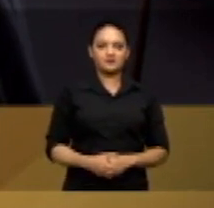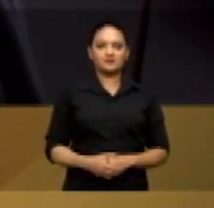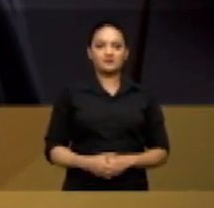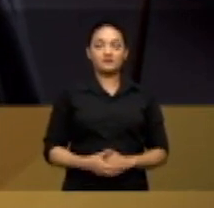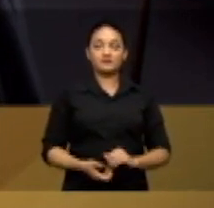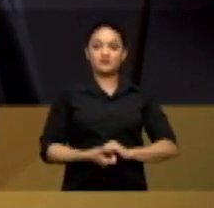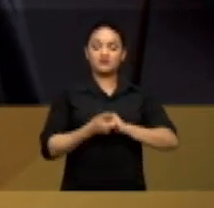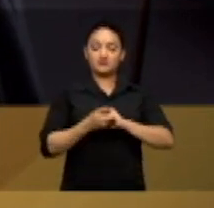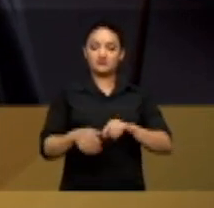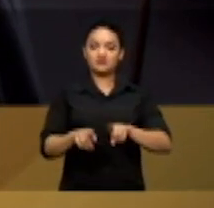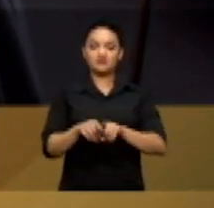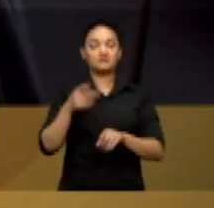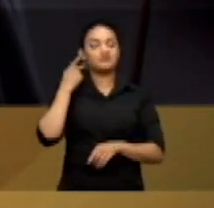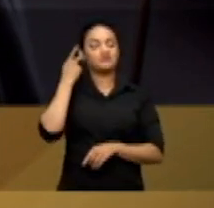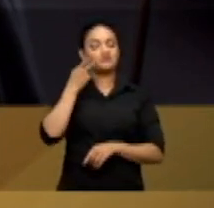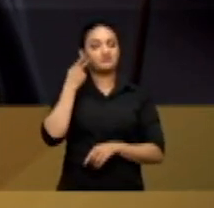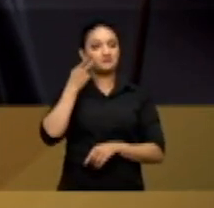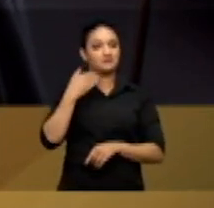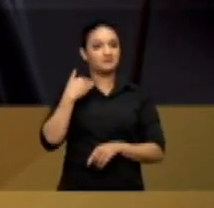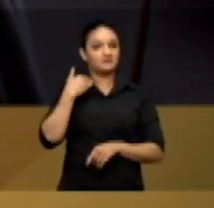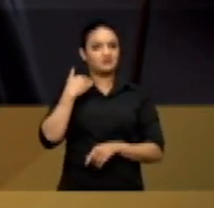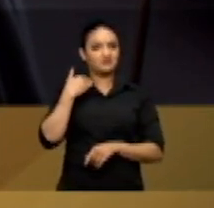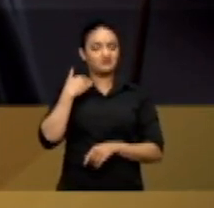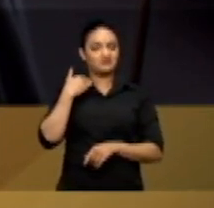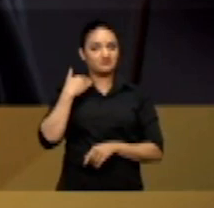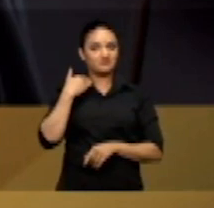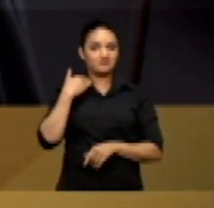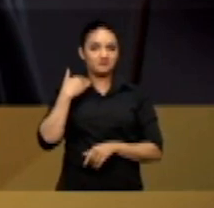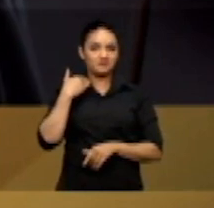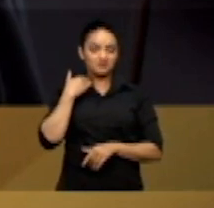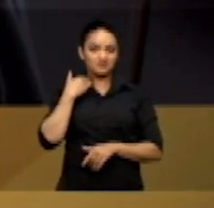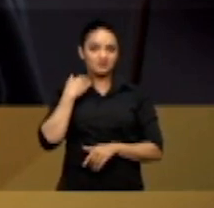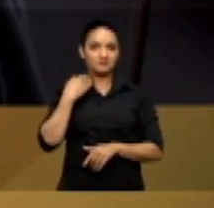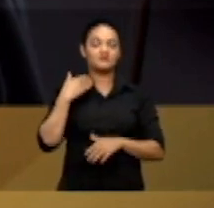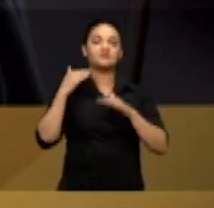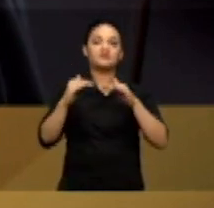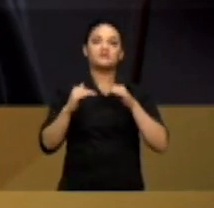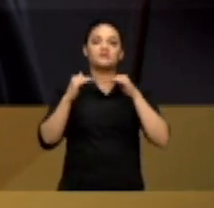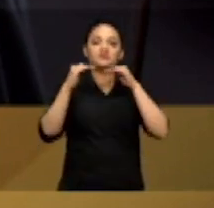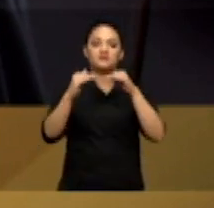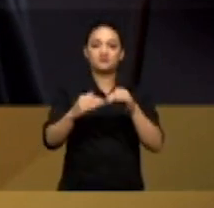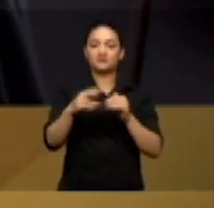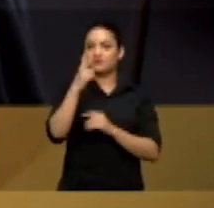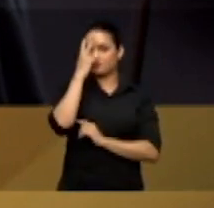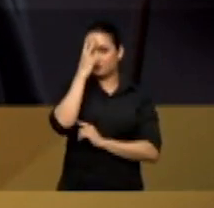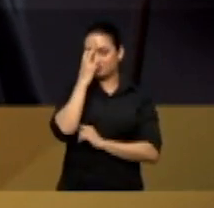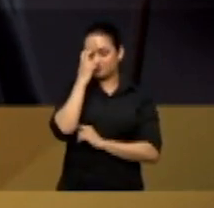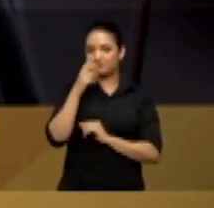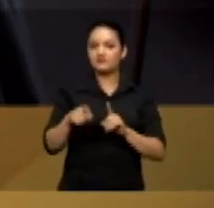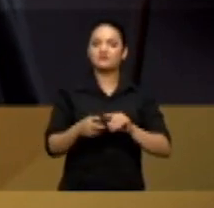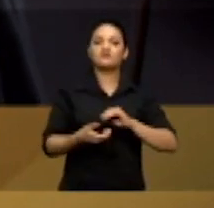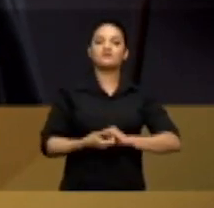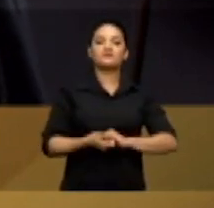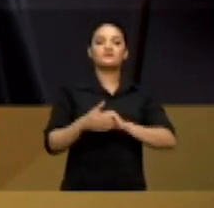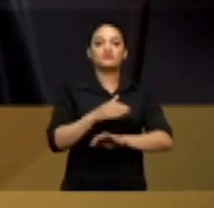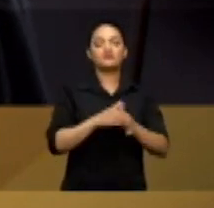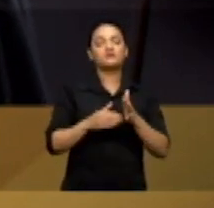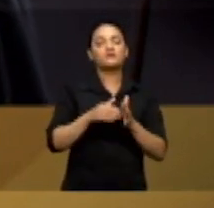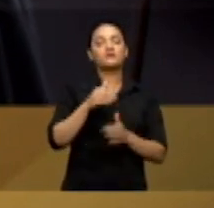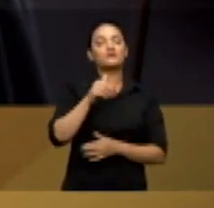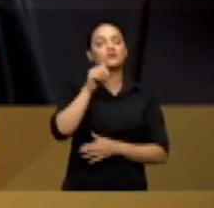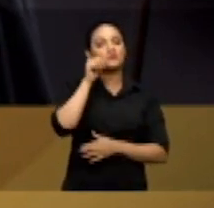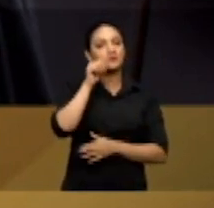procurador-geral da República, doutor Antônio Augusto Brandão de Aras, excelentíssimas senhoras advogadas, excelentíssimos